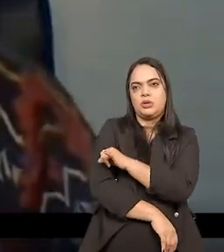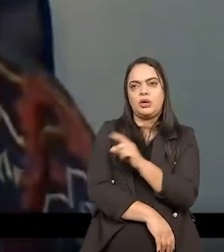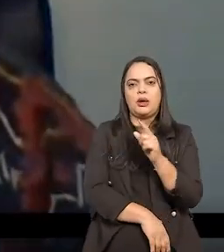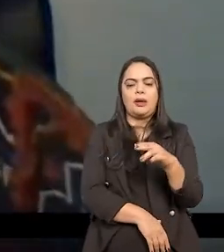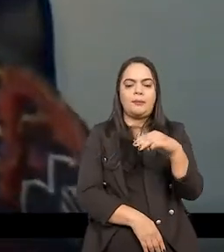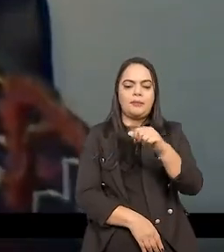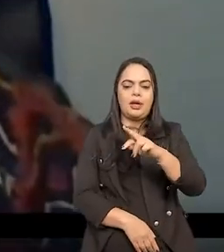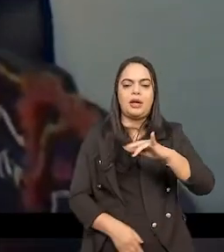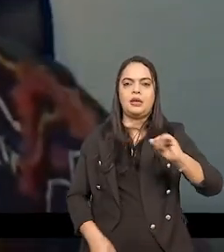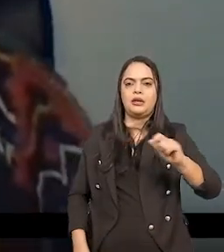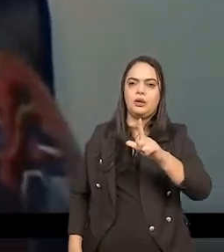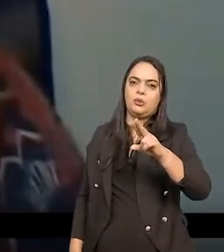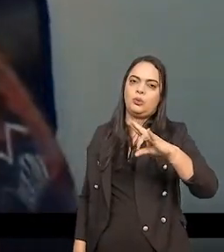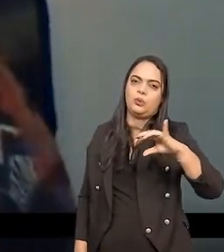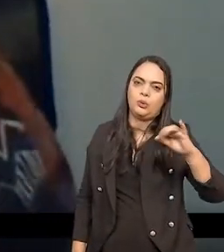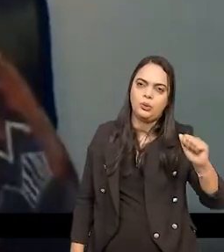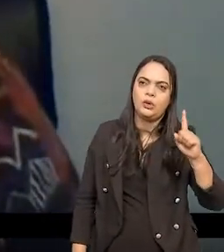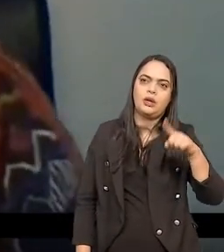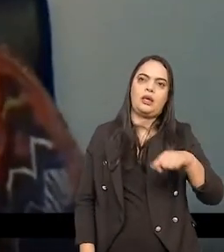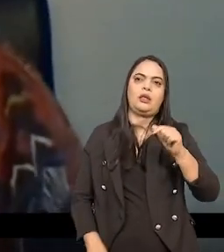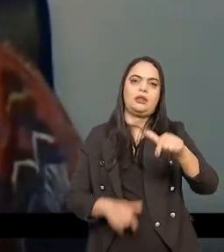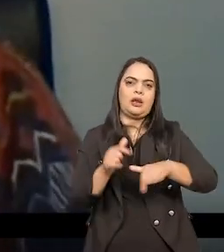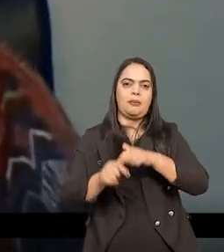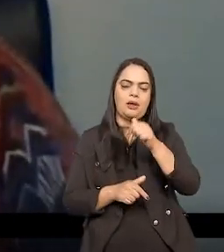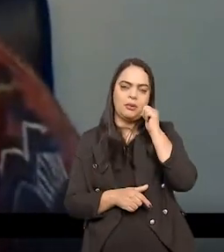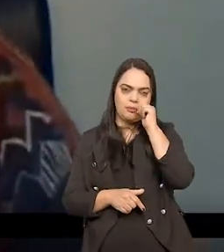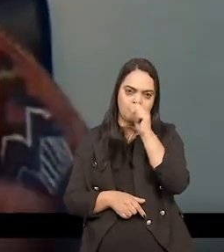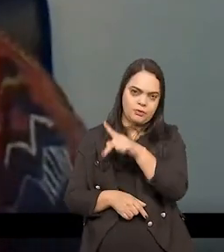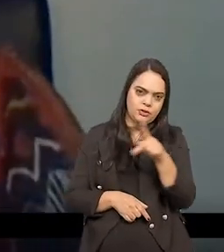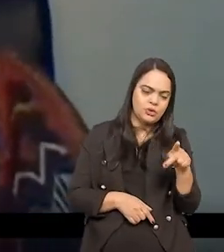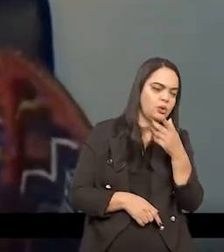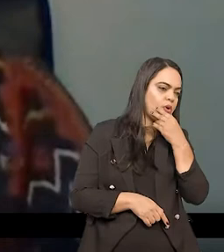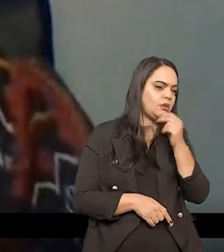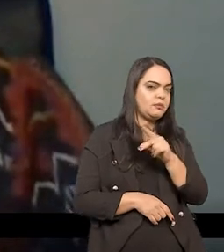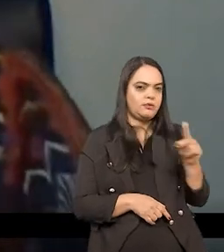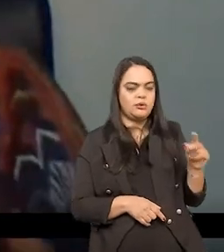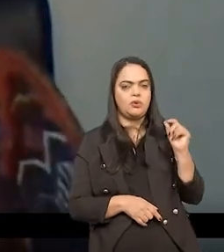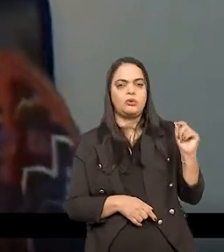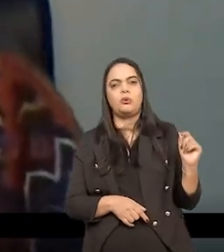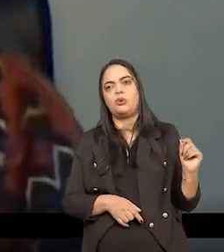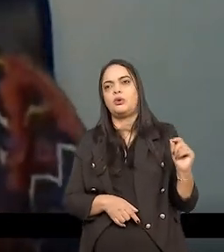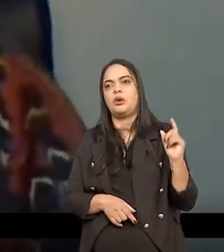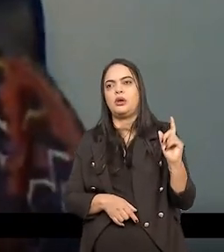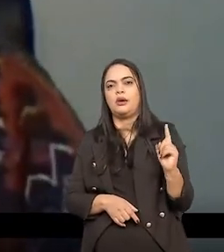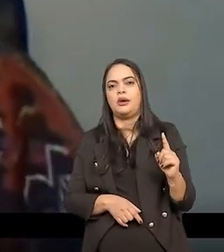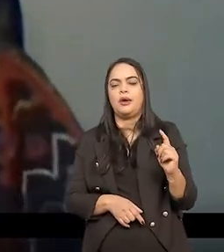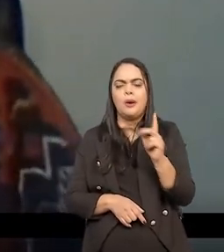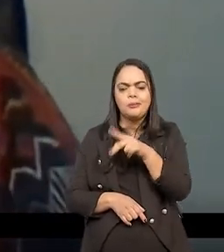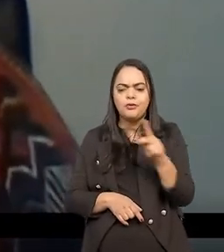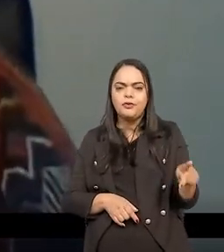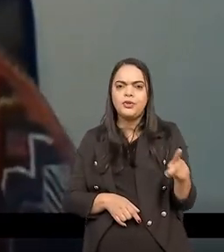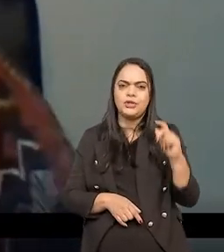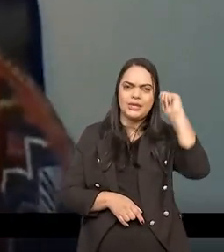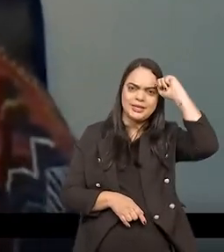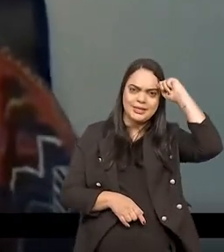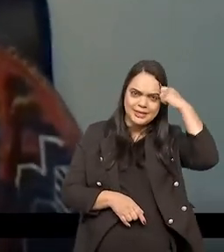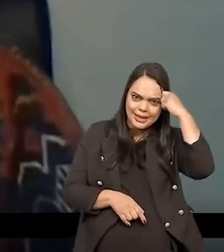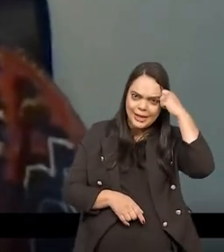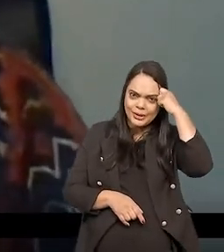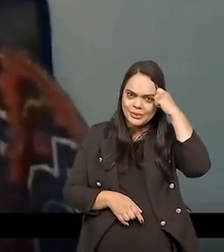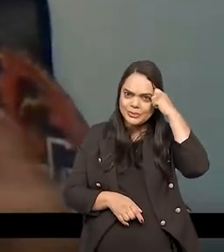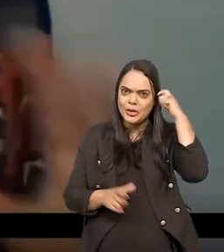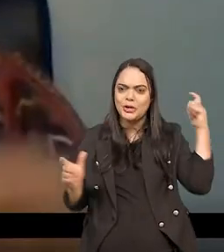com professoras, ela com professoras, ele com professores, de que há uma redução dos quadros de professores negros nas instituições de ensino,